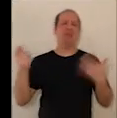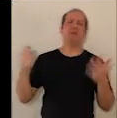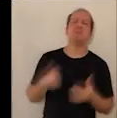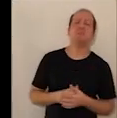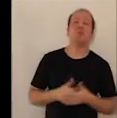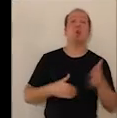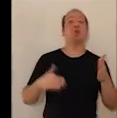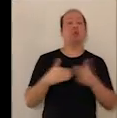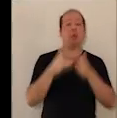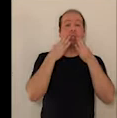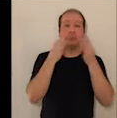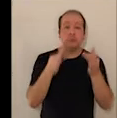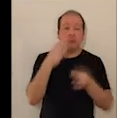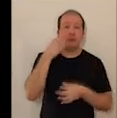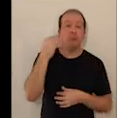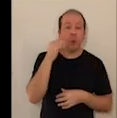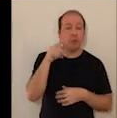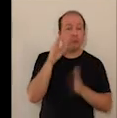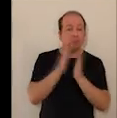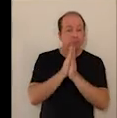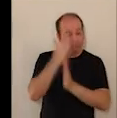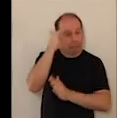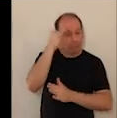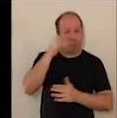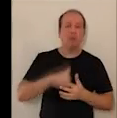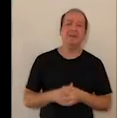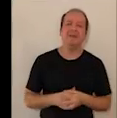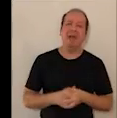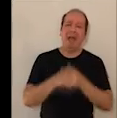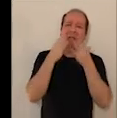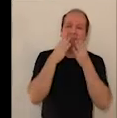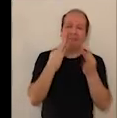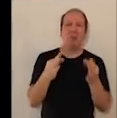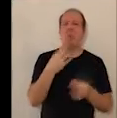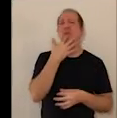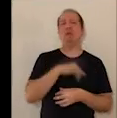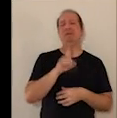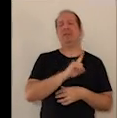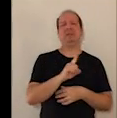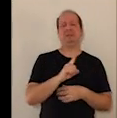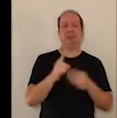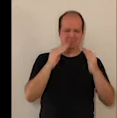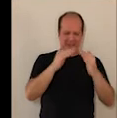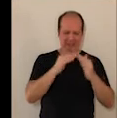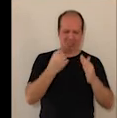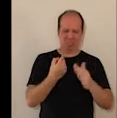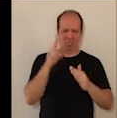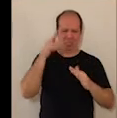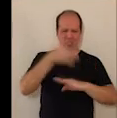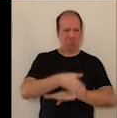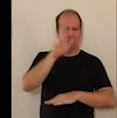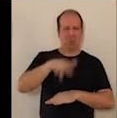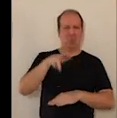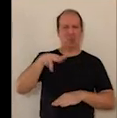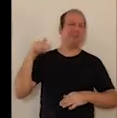toda a atenção a Volpone, entendeu? Ai, dá atenção a um homem que eu não conheço, numa casa em que nunca estive.